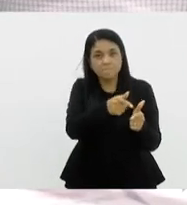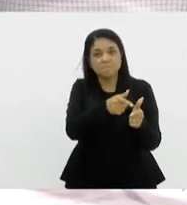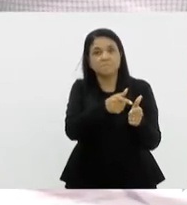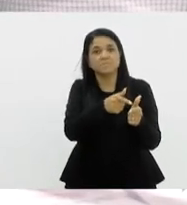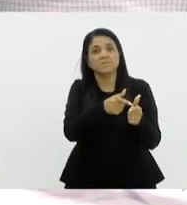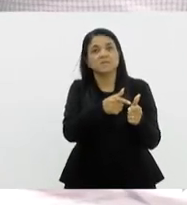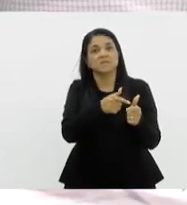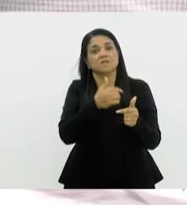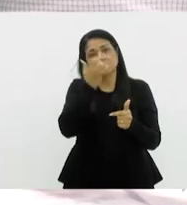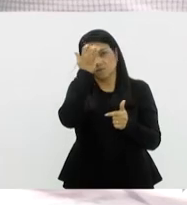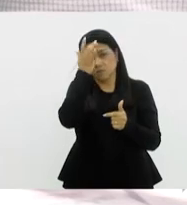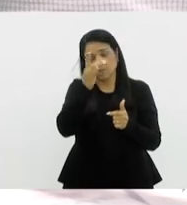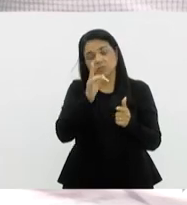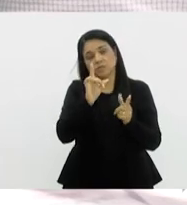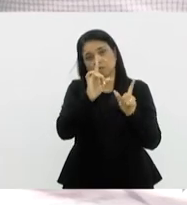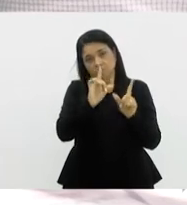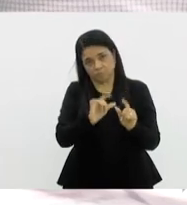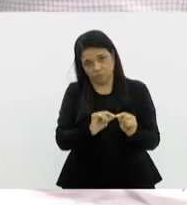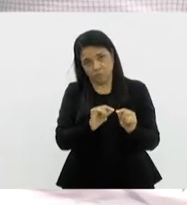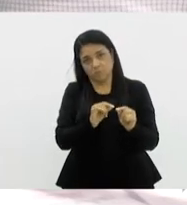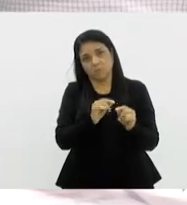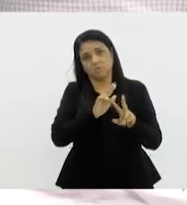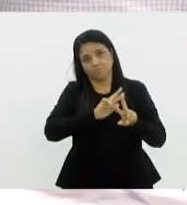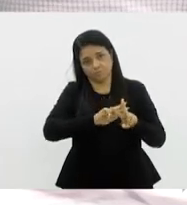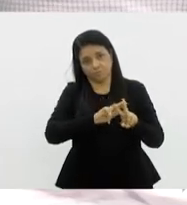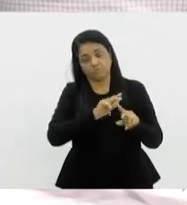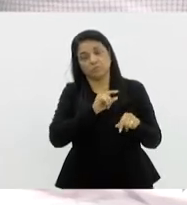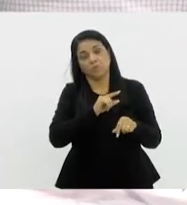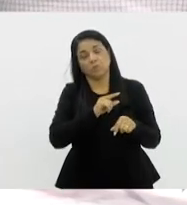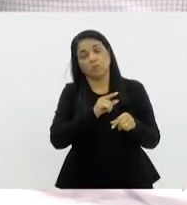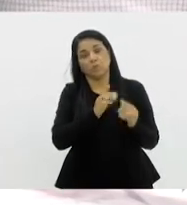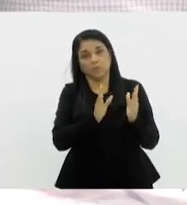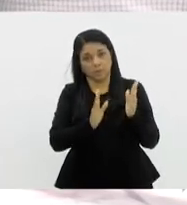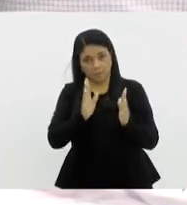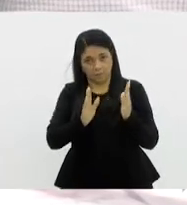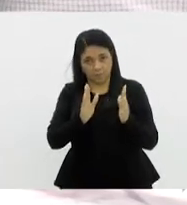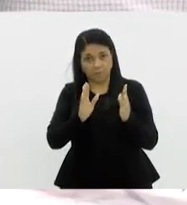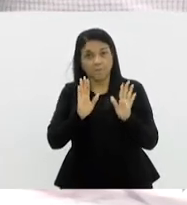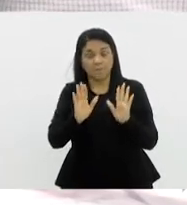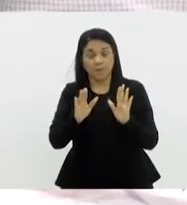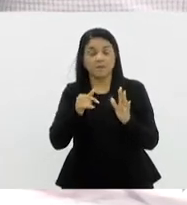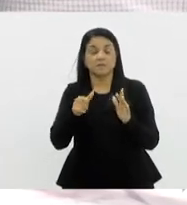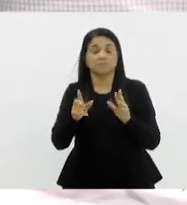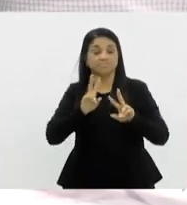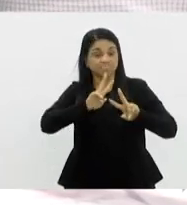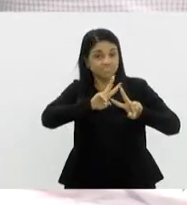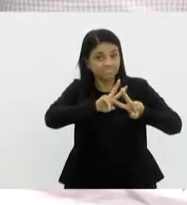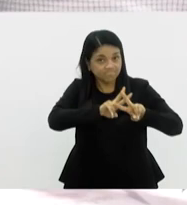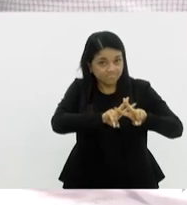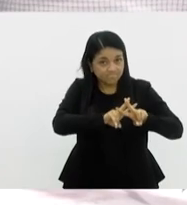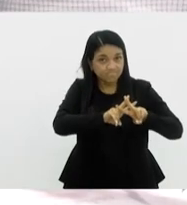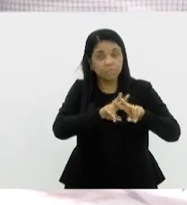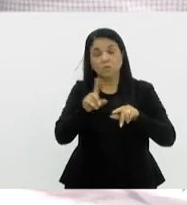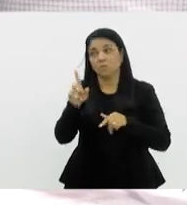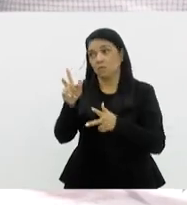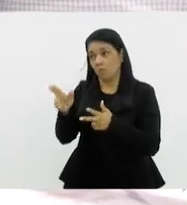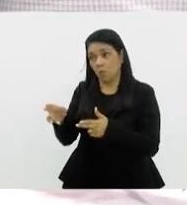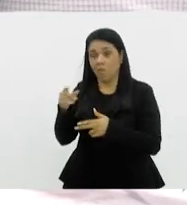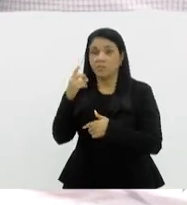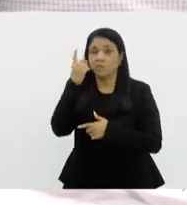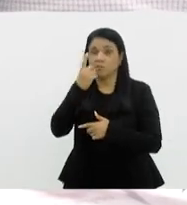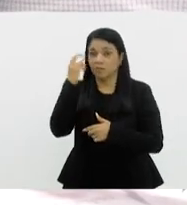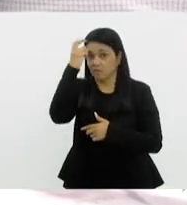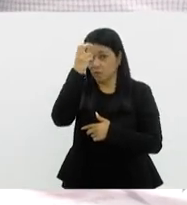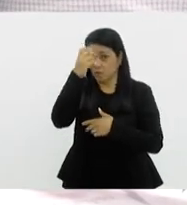progressão. Nesse sentido, e dentro de um viés de desencarceramento, como a deputada Verônica mencionou,